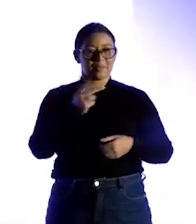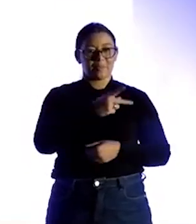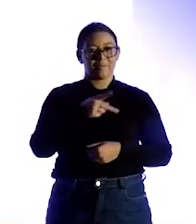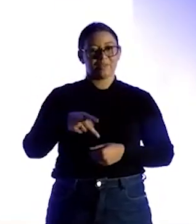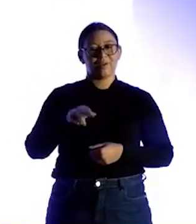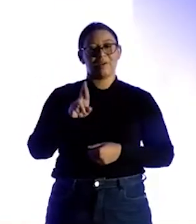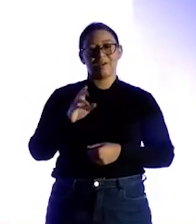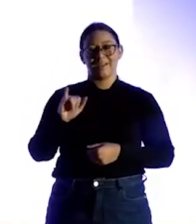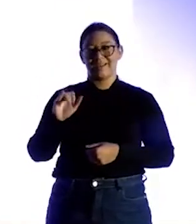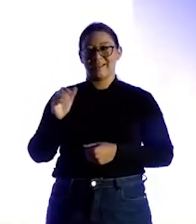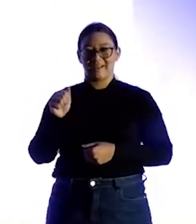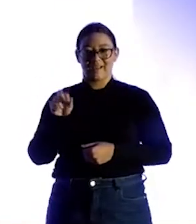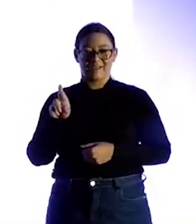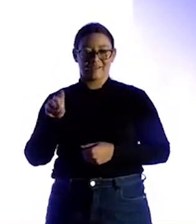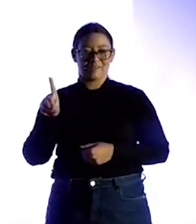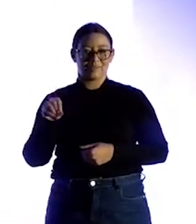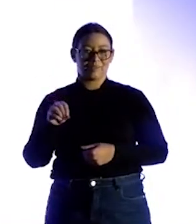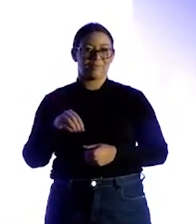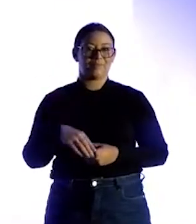Ricardo Ruther.